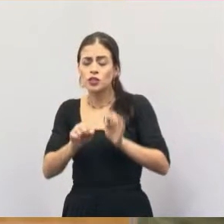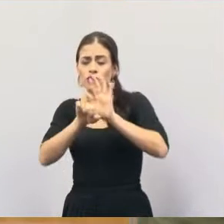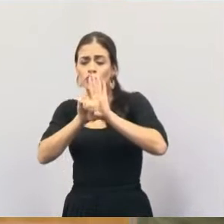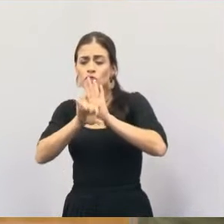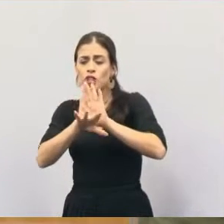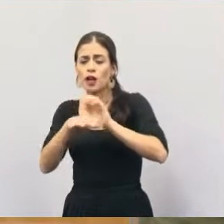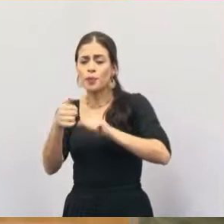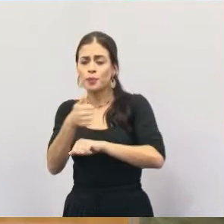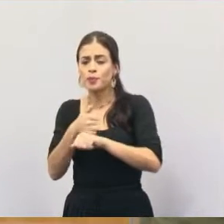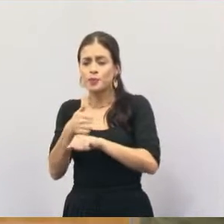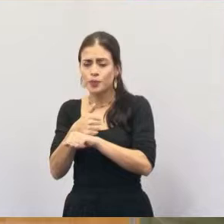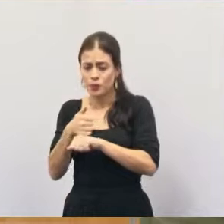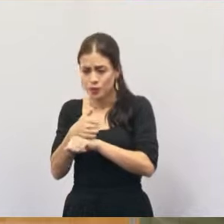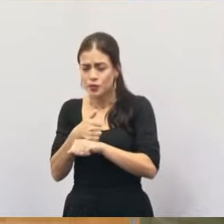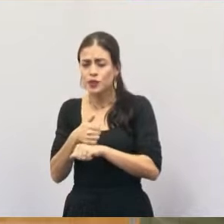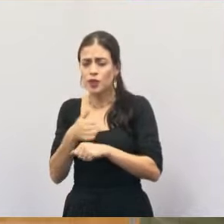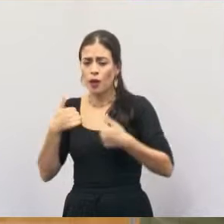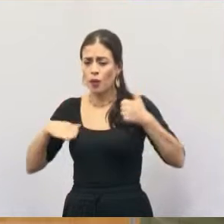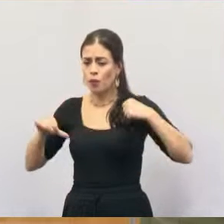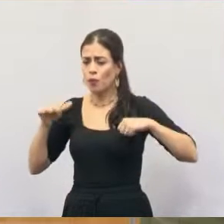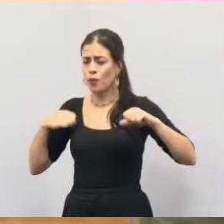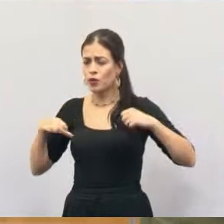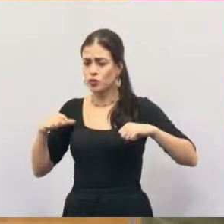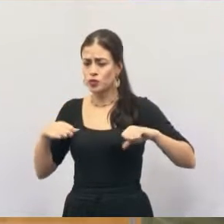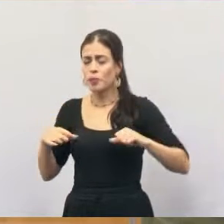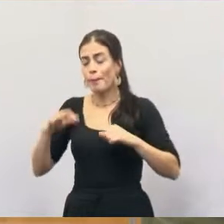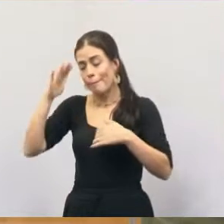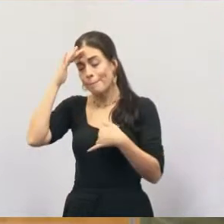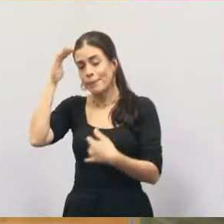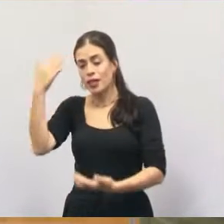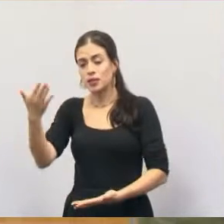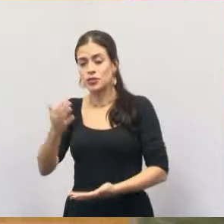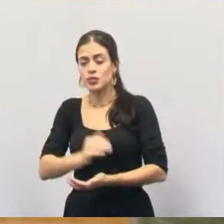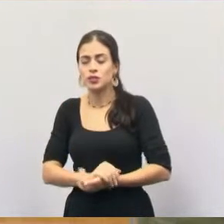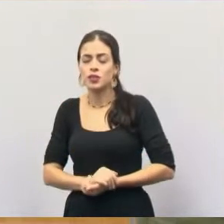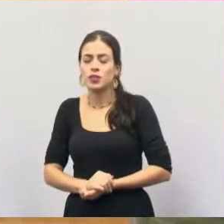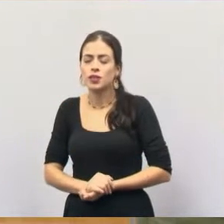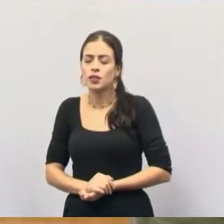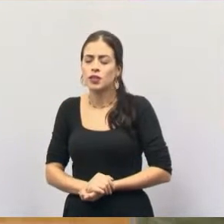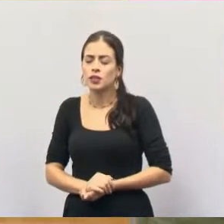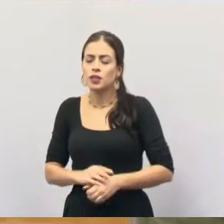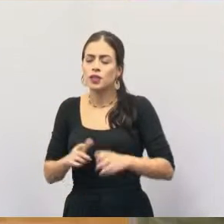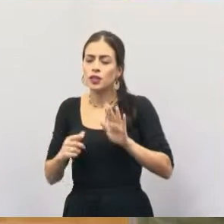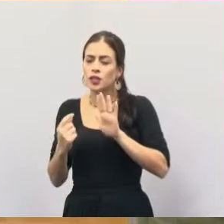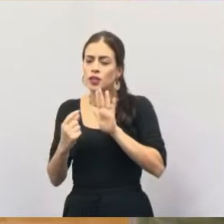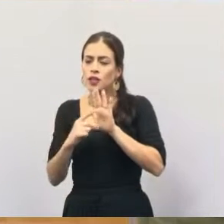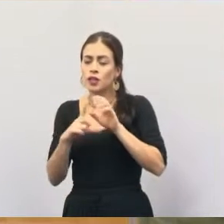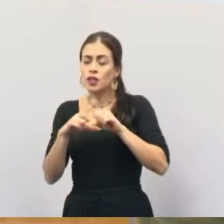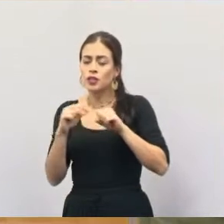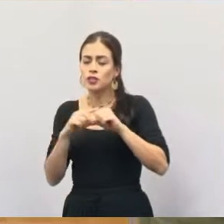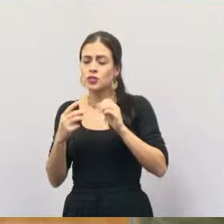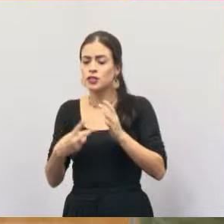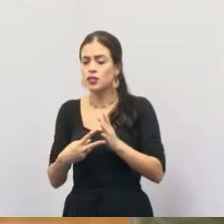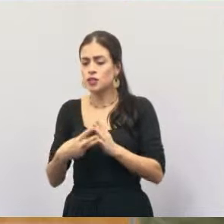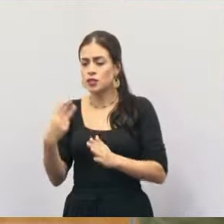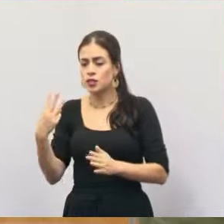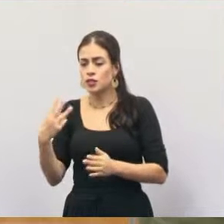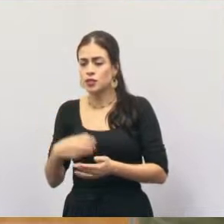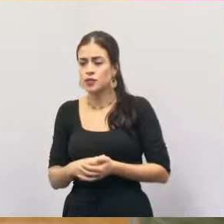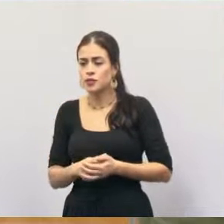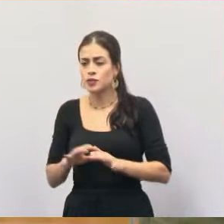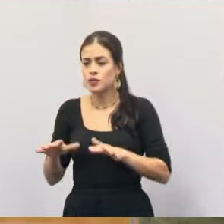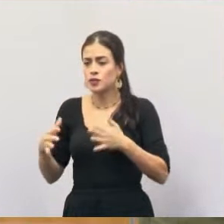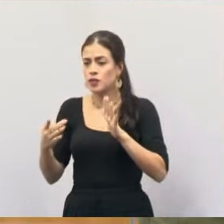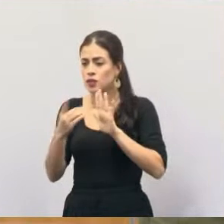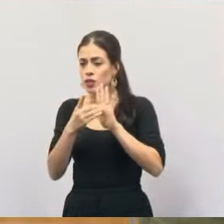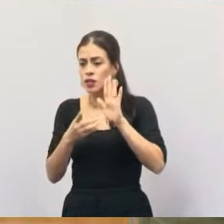área para ser homenageado. Artigo 3º. Durante a solenidade que trata desse artigo, desse decreto legislativo, serão